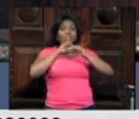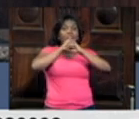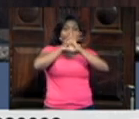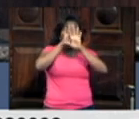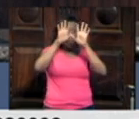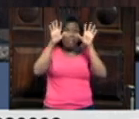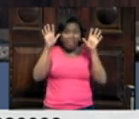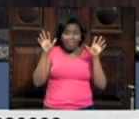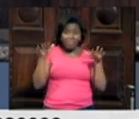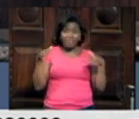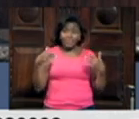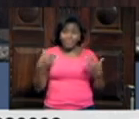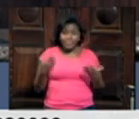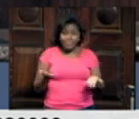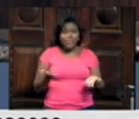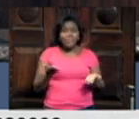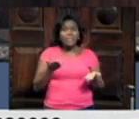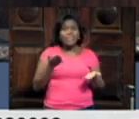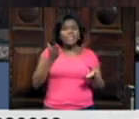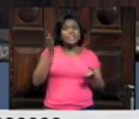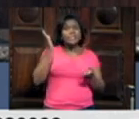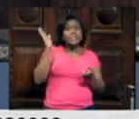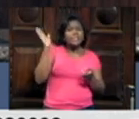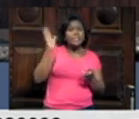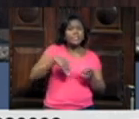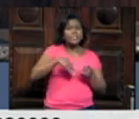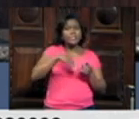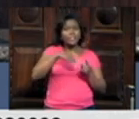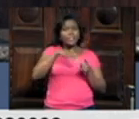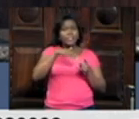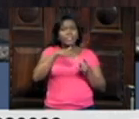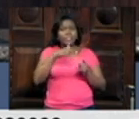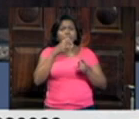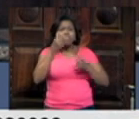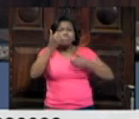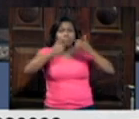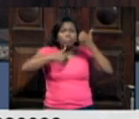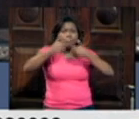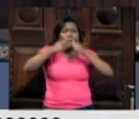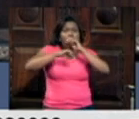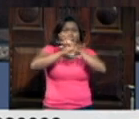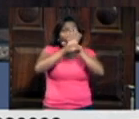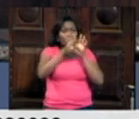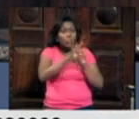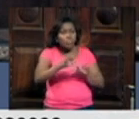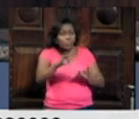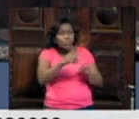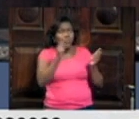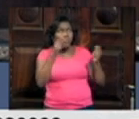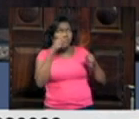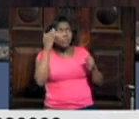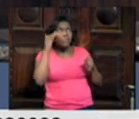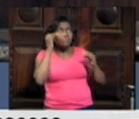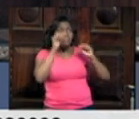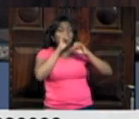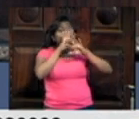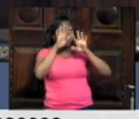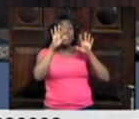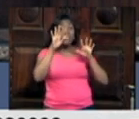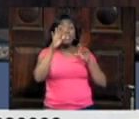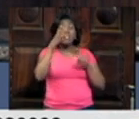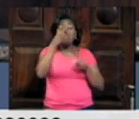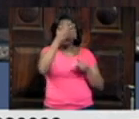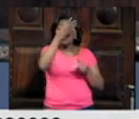clareza, né, tentando trazer o economês para uma linguagem que todos pudessem entender, esqueceu-se